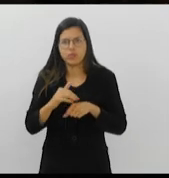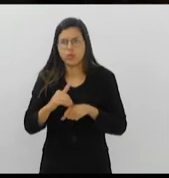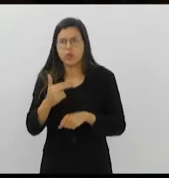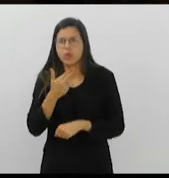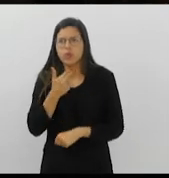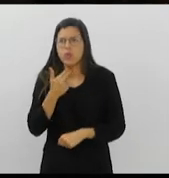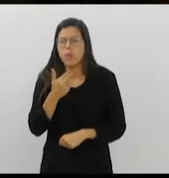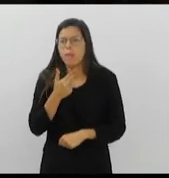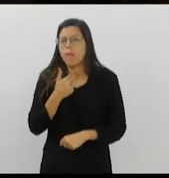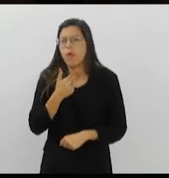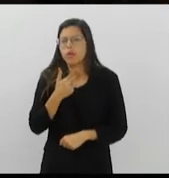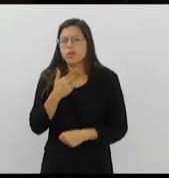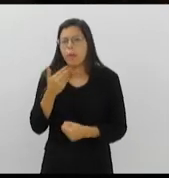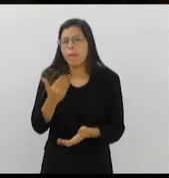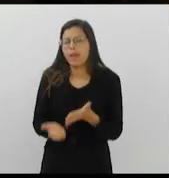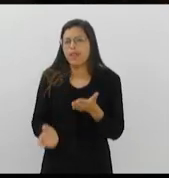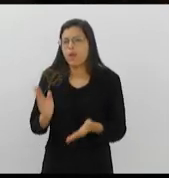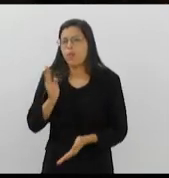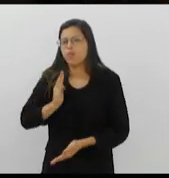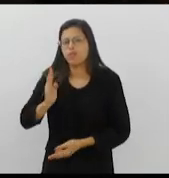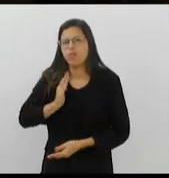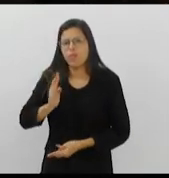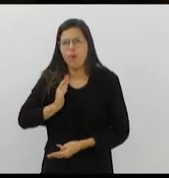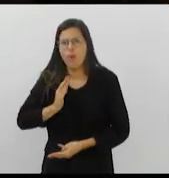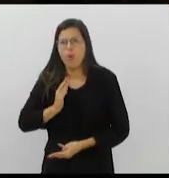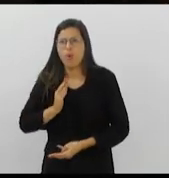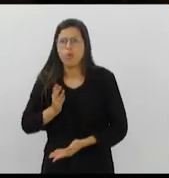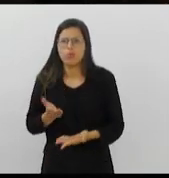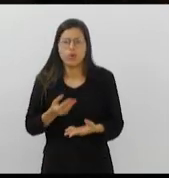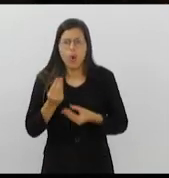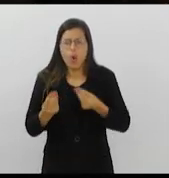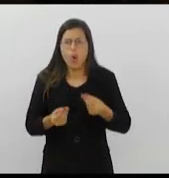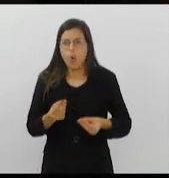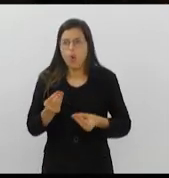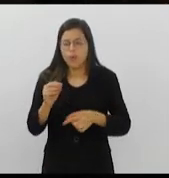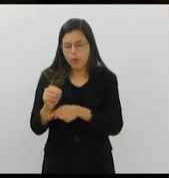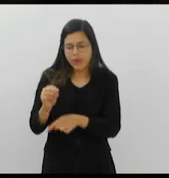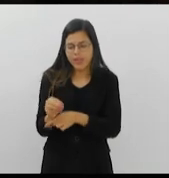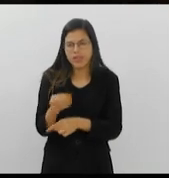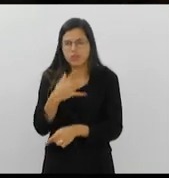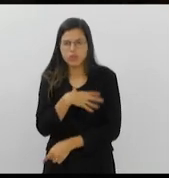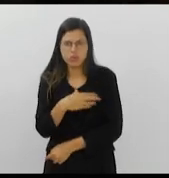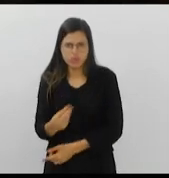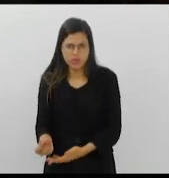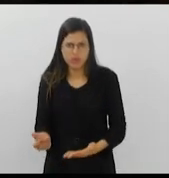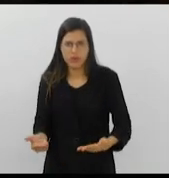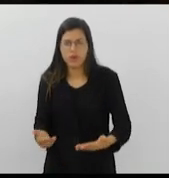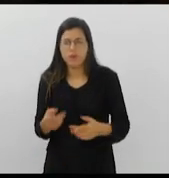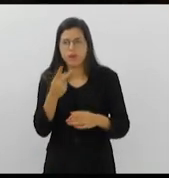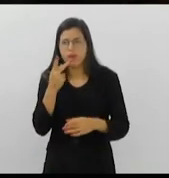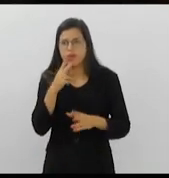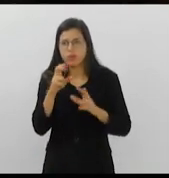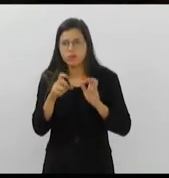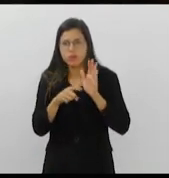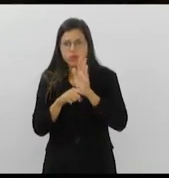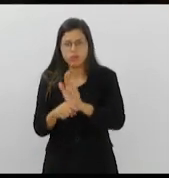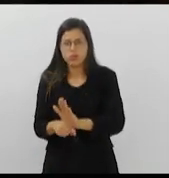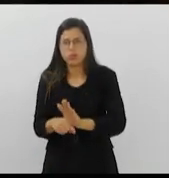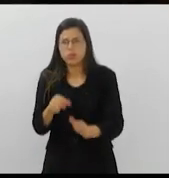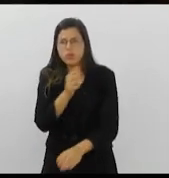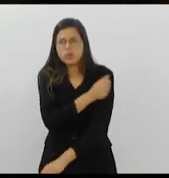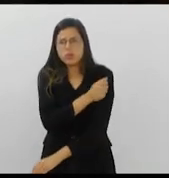esse auxílio, têm a criação dos seus filhos vulnerabilizadas. Então, falar da assistência estudantil é falar